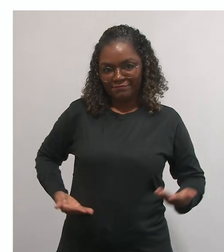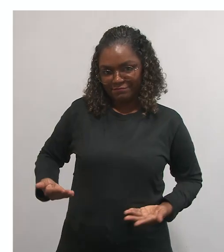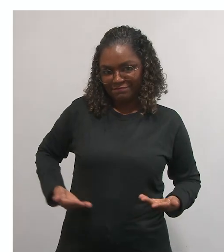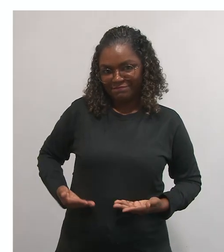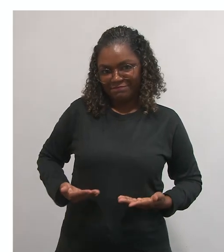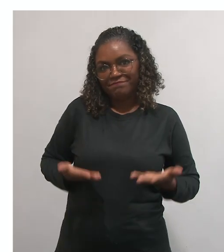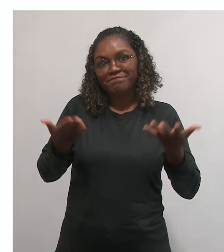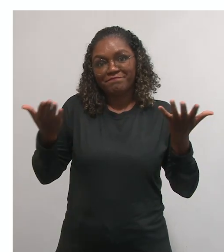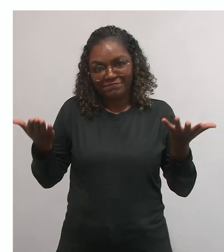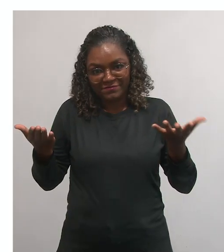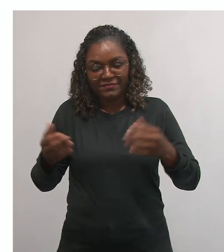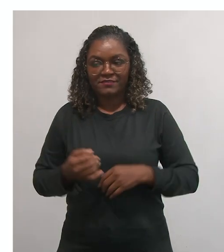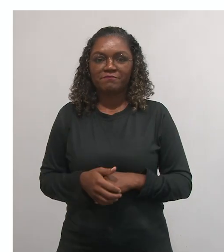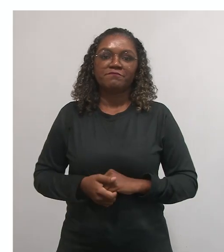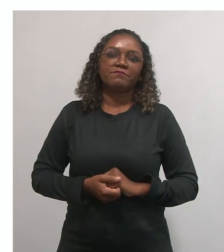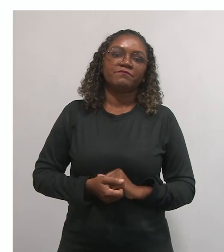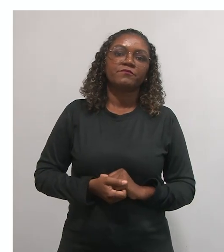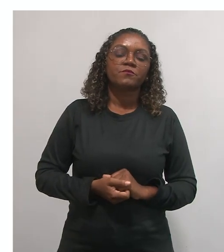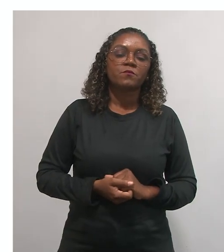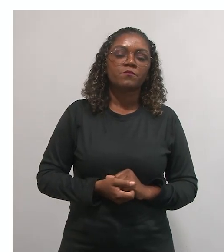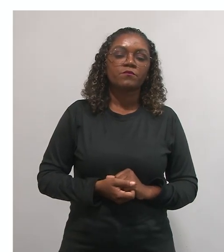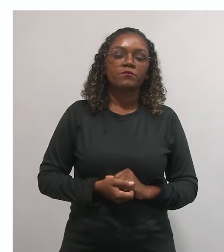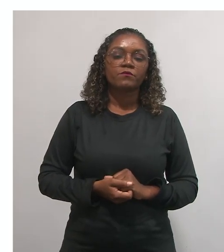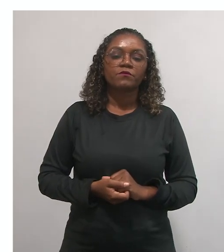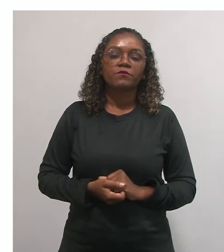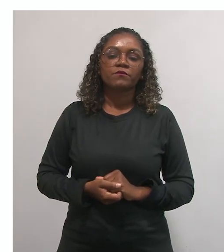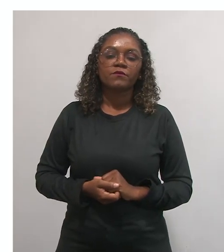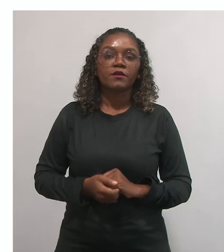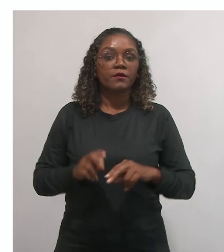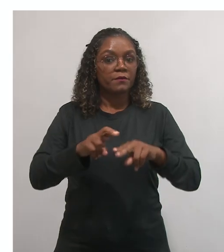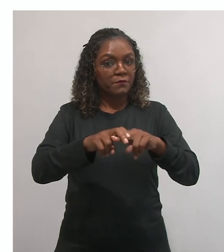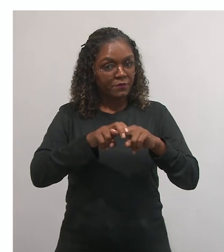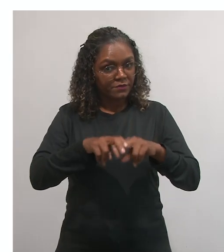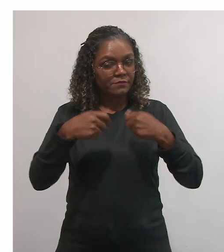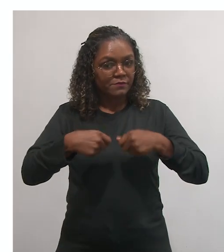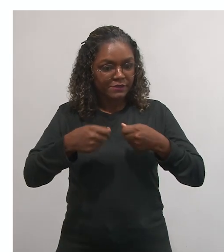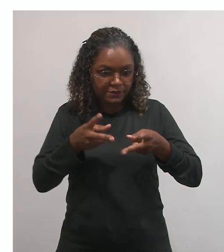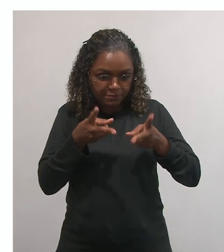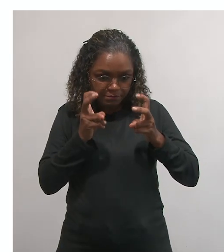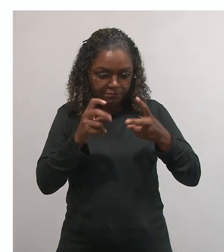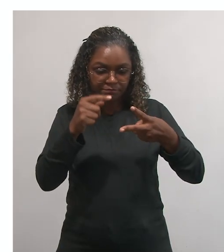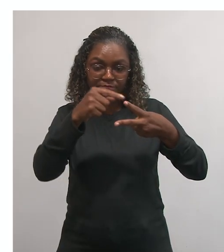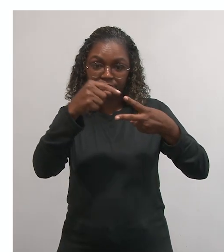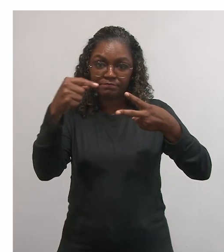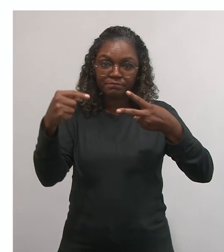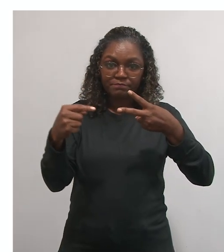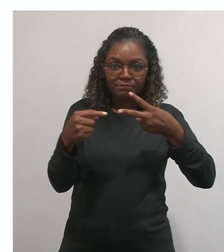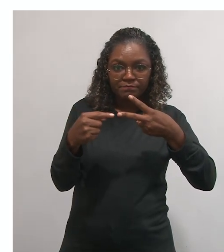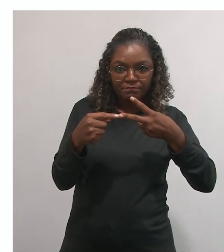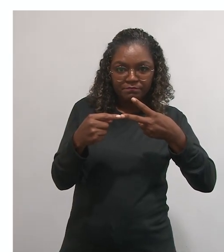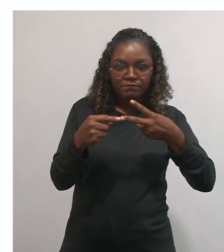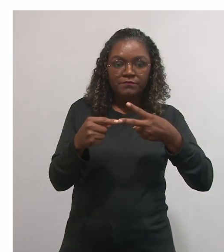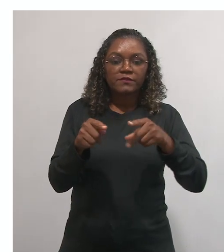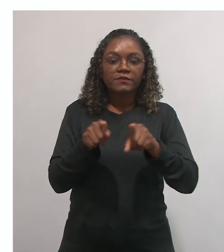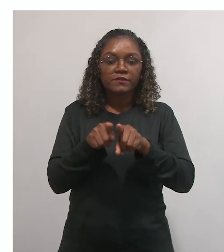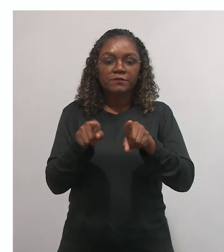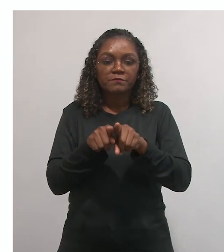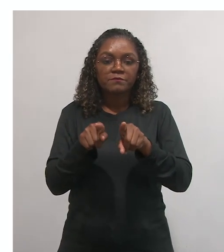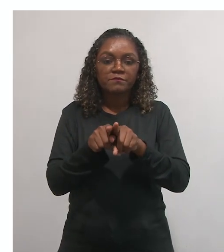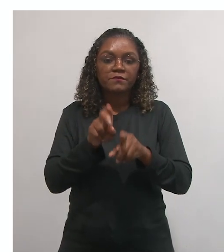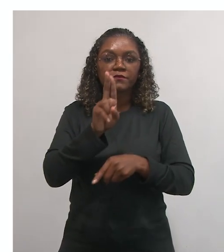eh ganhar por produtividade certo então nós temos que identificar esses gastos variáveis por